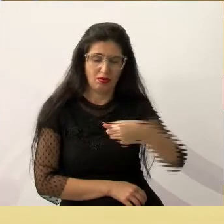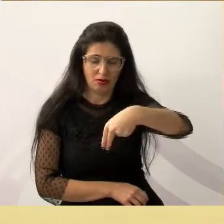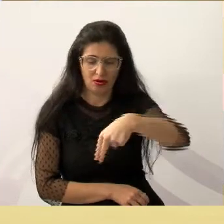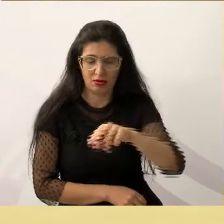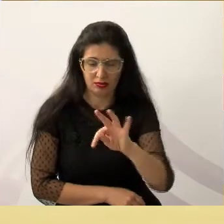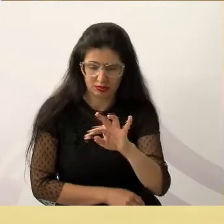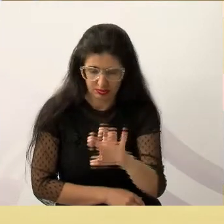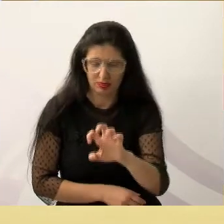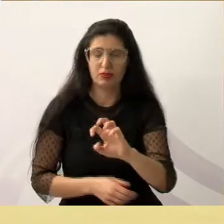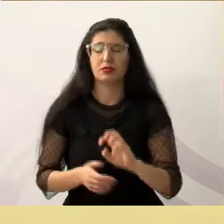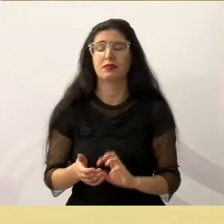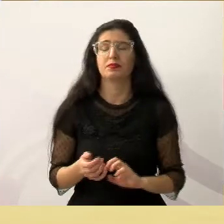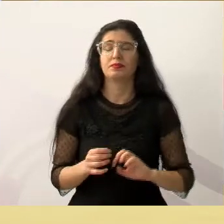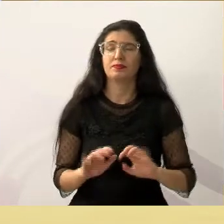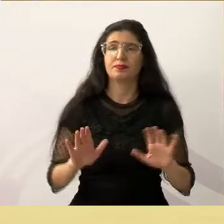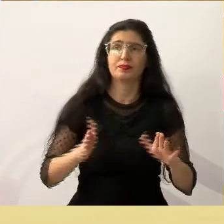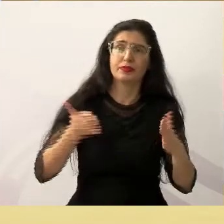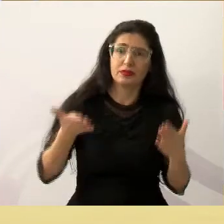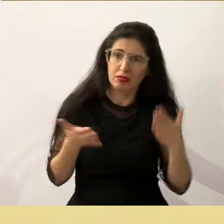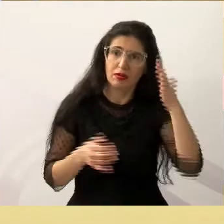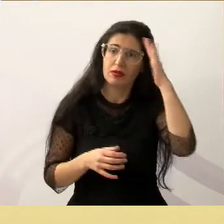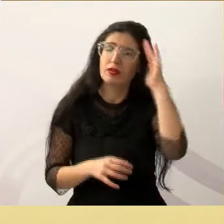expressiva, eu entendo que